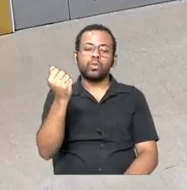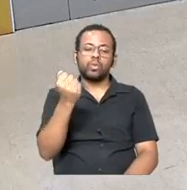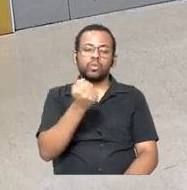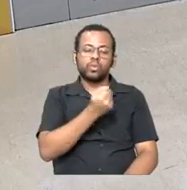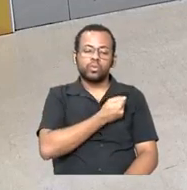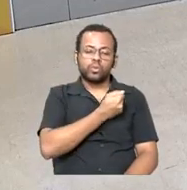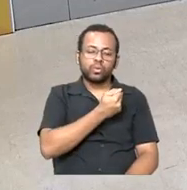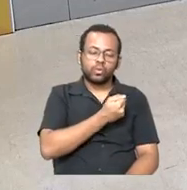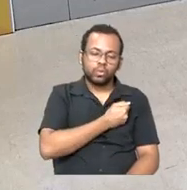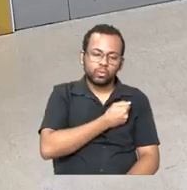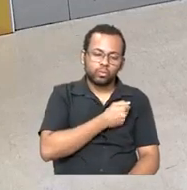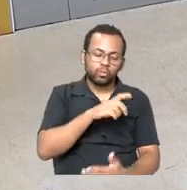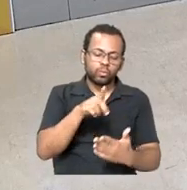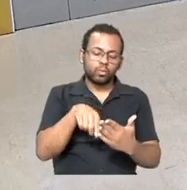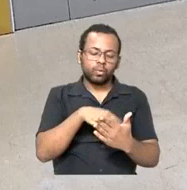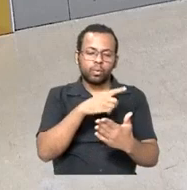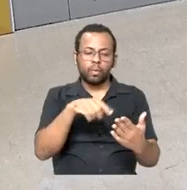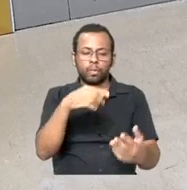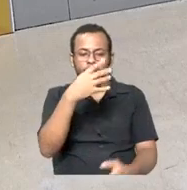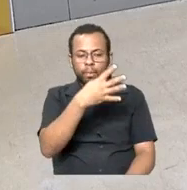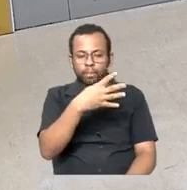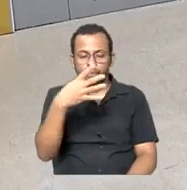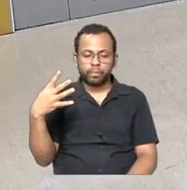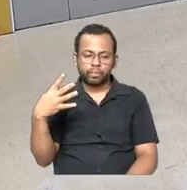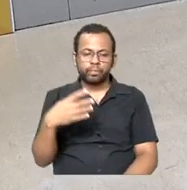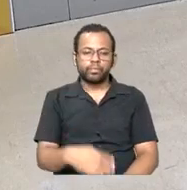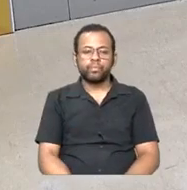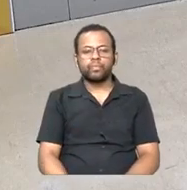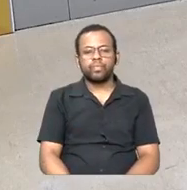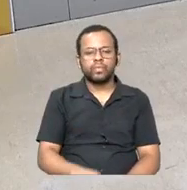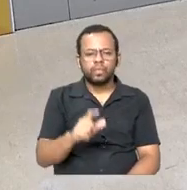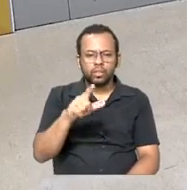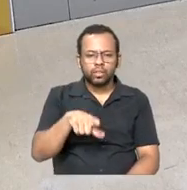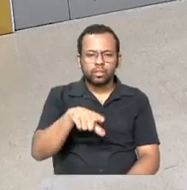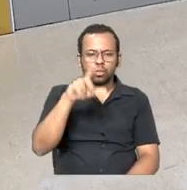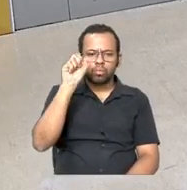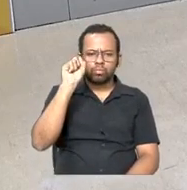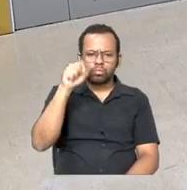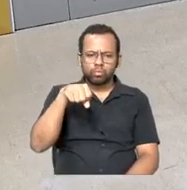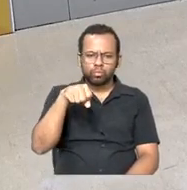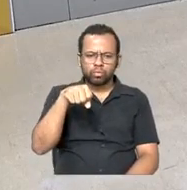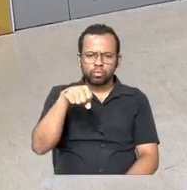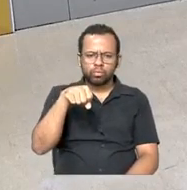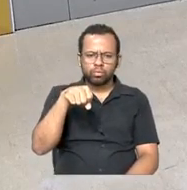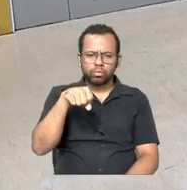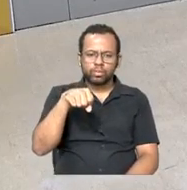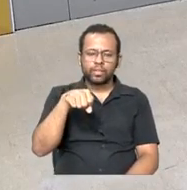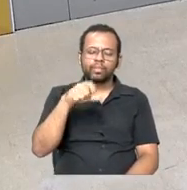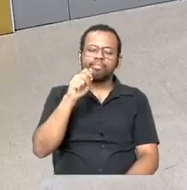anuncio para você de casa bola de número 44 decide 44